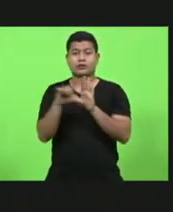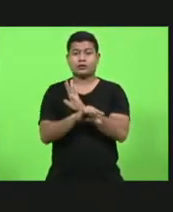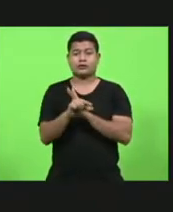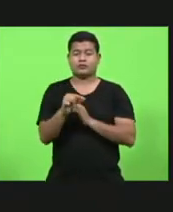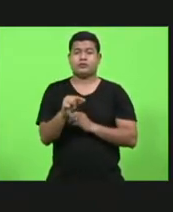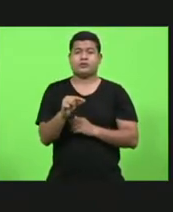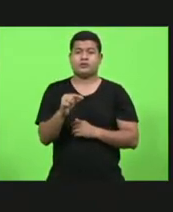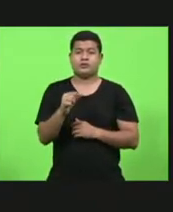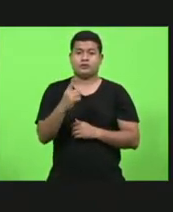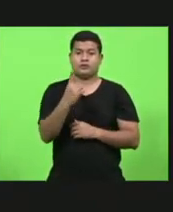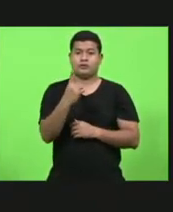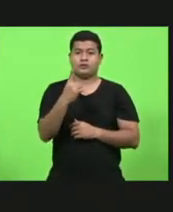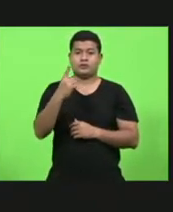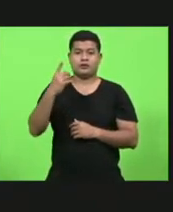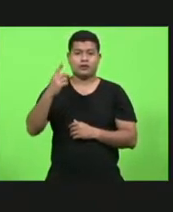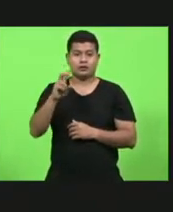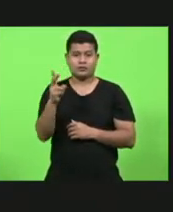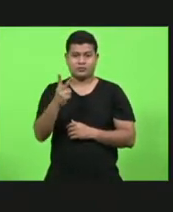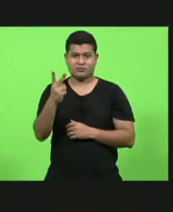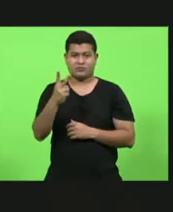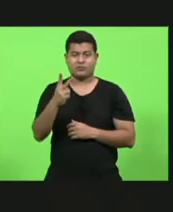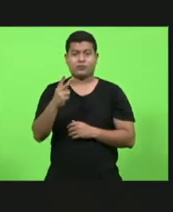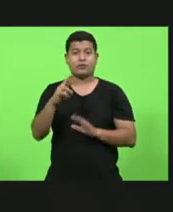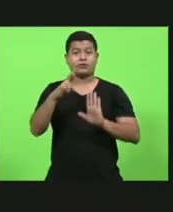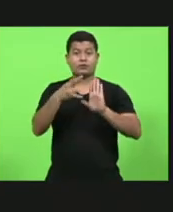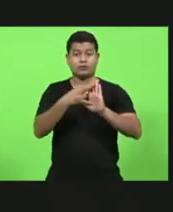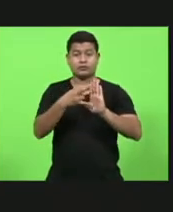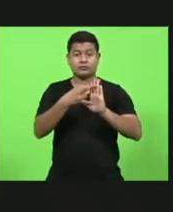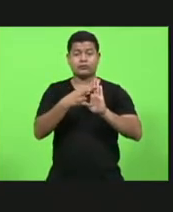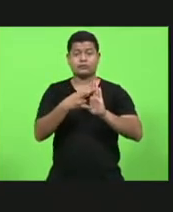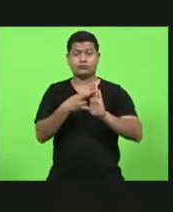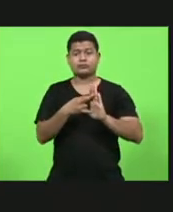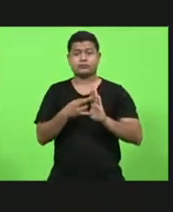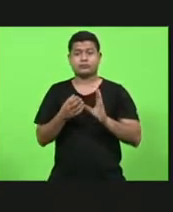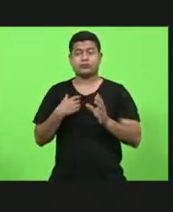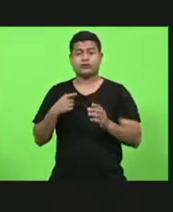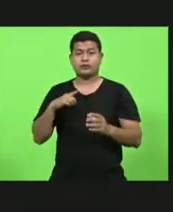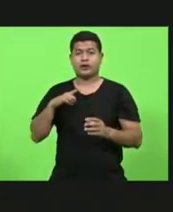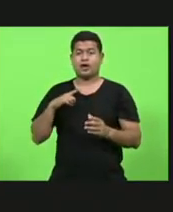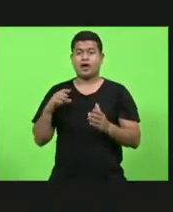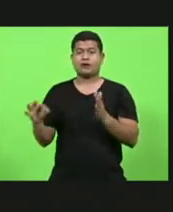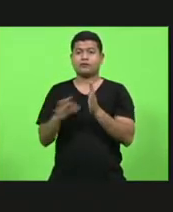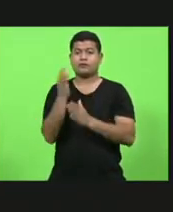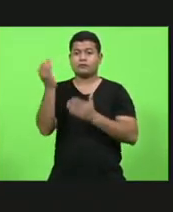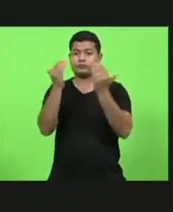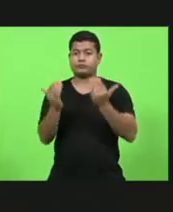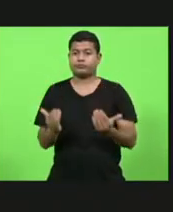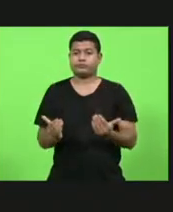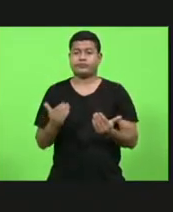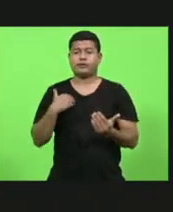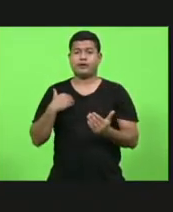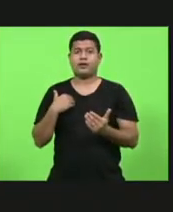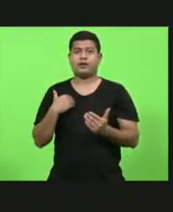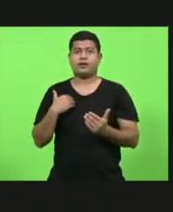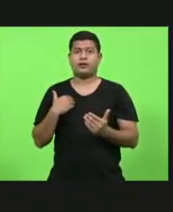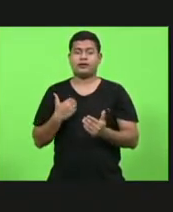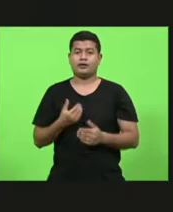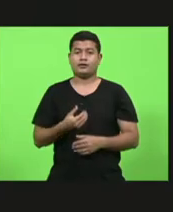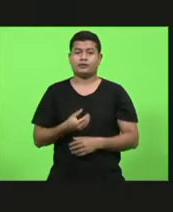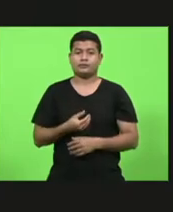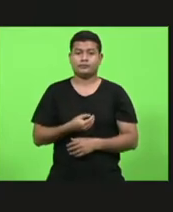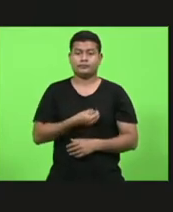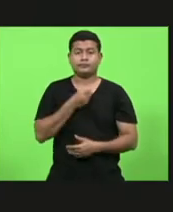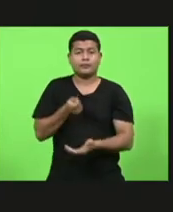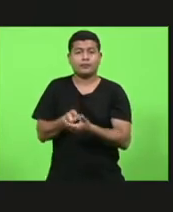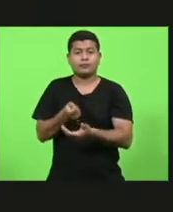inciso 12º, Regimento Interno, foi concedida à vista da presente proposição que obriga os